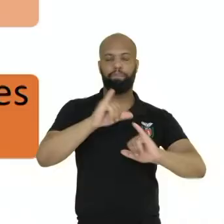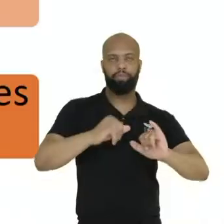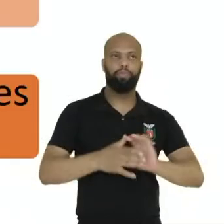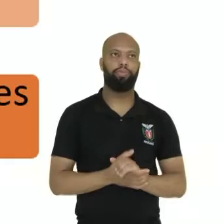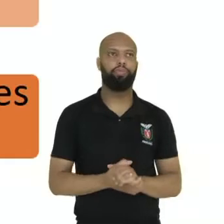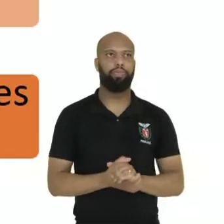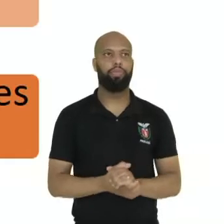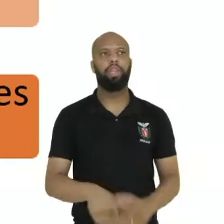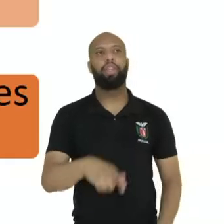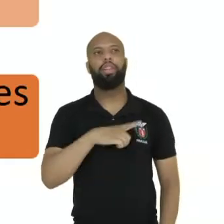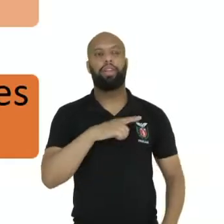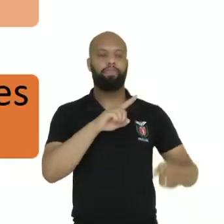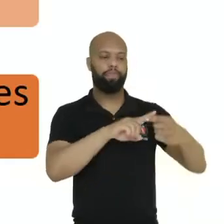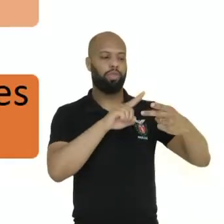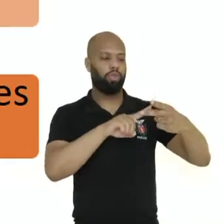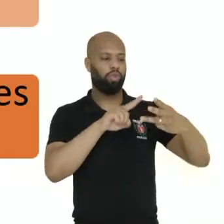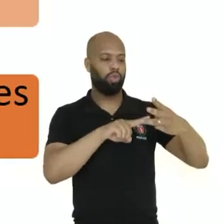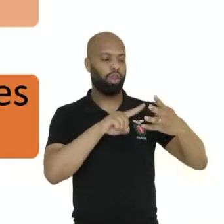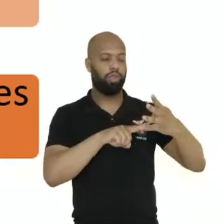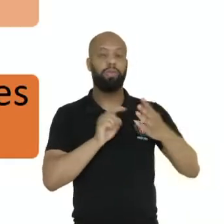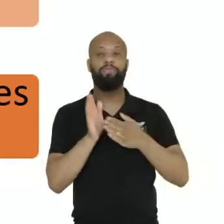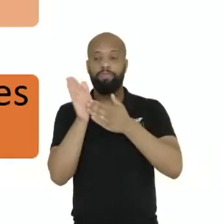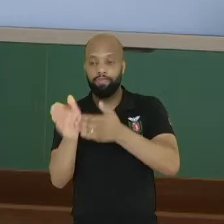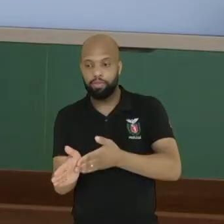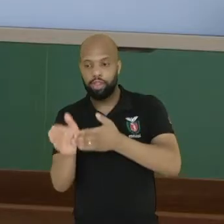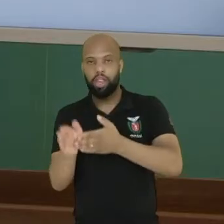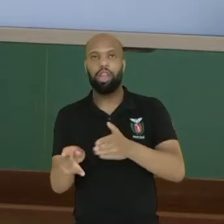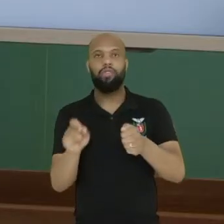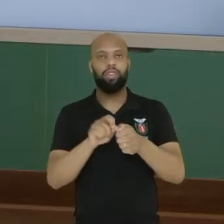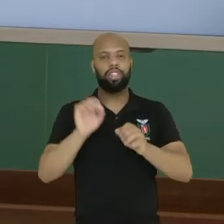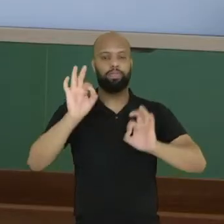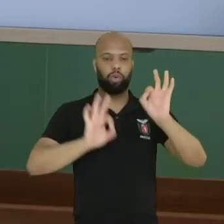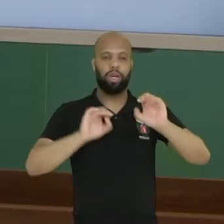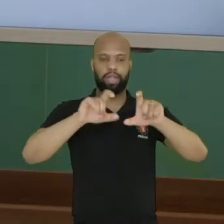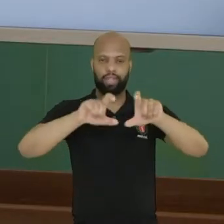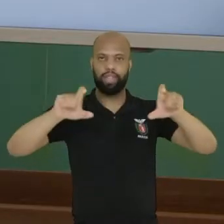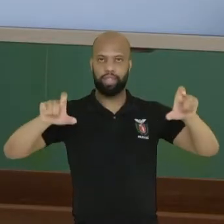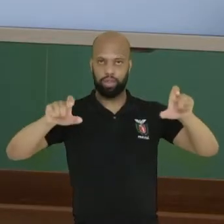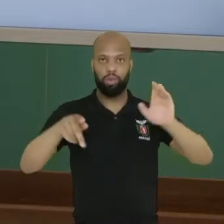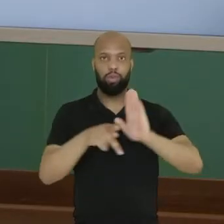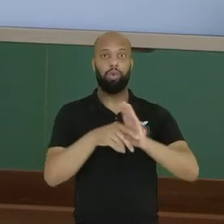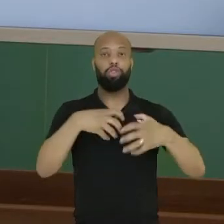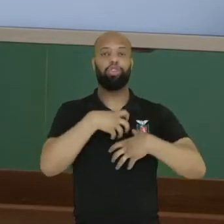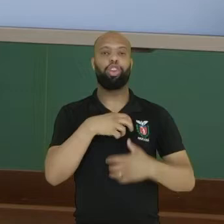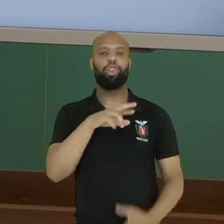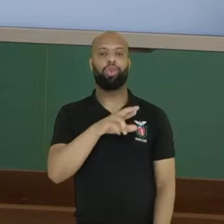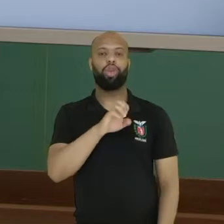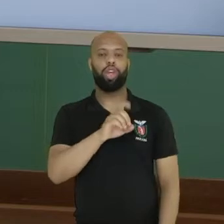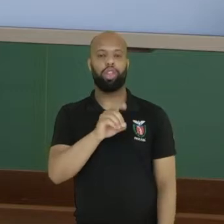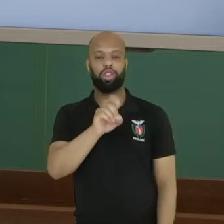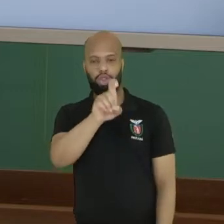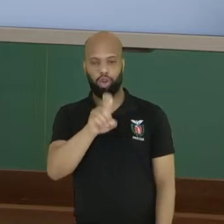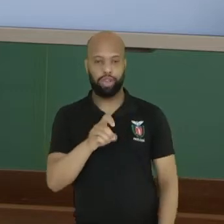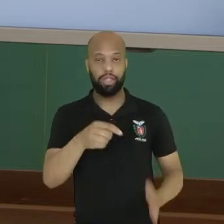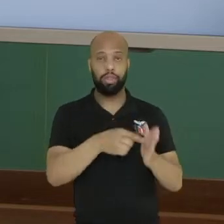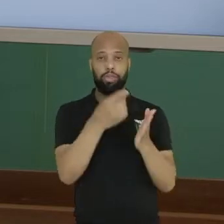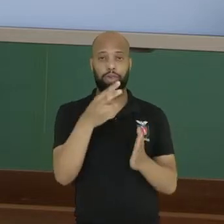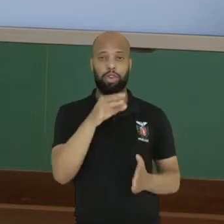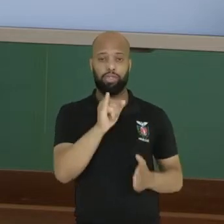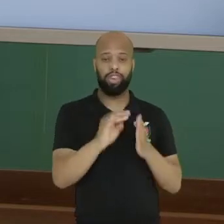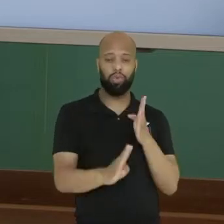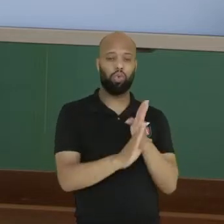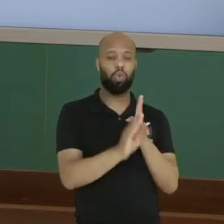E a gente tem 4 passos para fazer o balanceamento de oxirredução. Então, o passo 1 é determinar o NOx de todas as